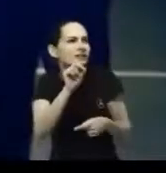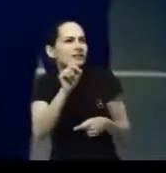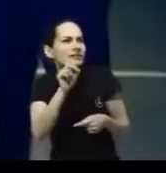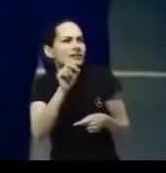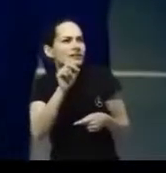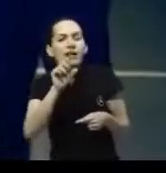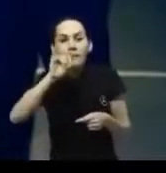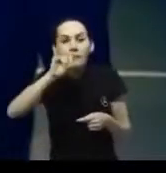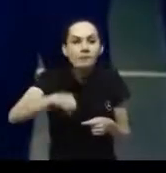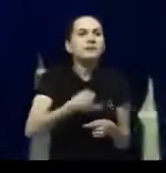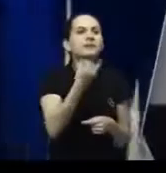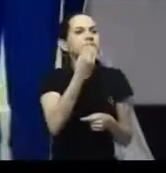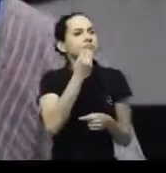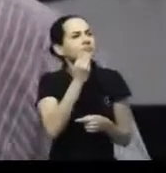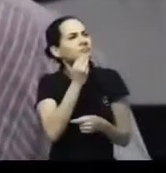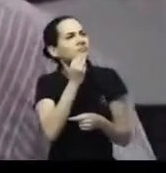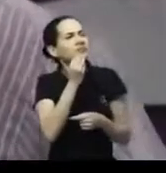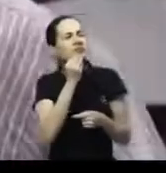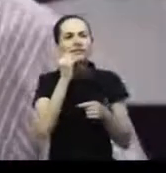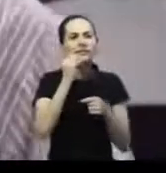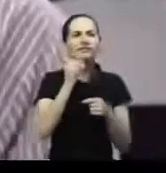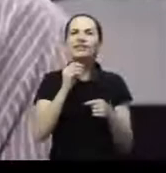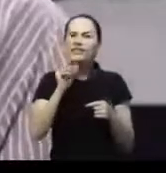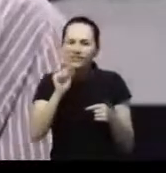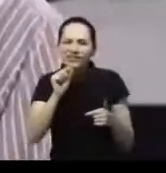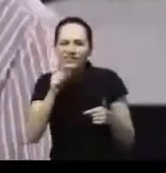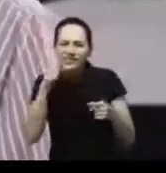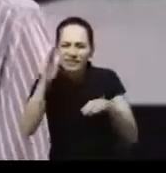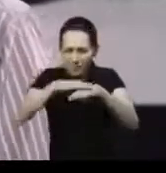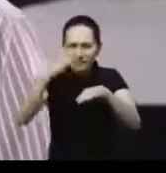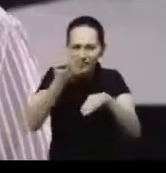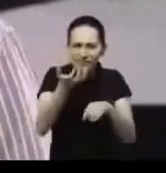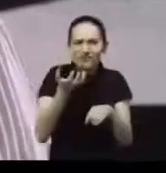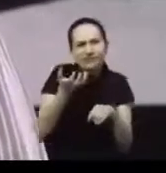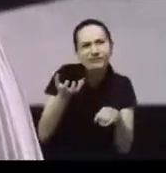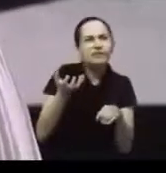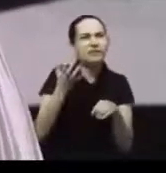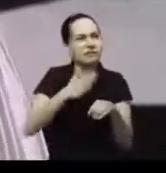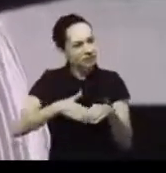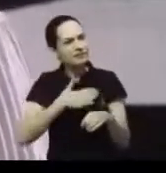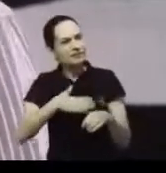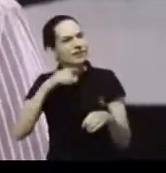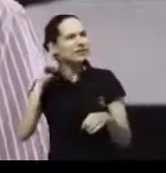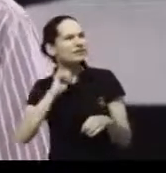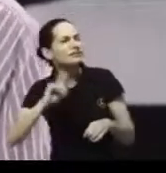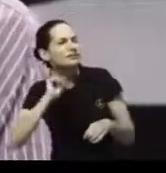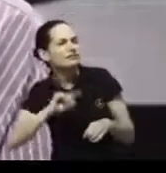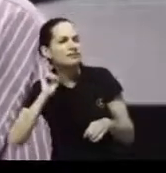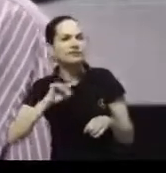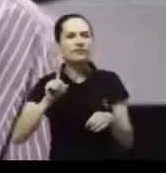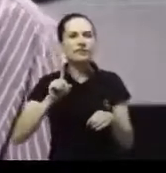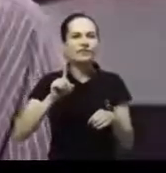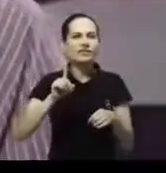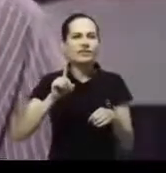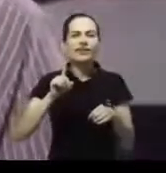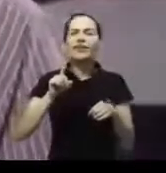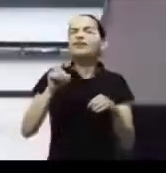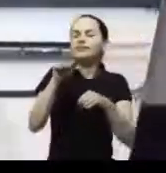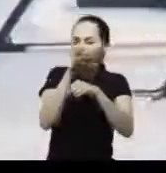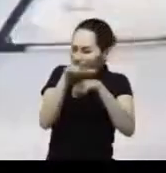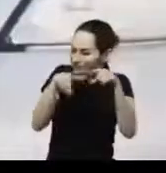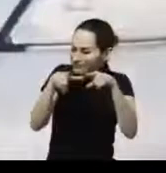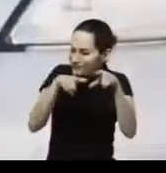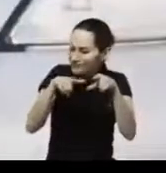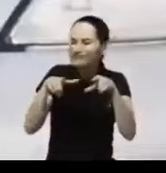desse processo evolutivo que mais me atraiu que mais eu gostei dessa experiência vivência aqui em Juiz de Fora foi o relacionamento com